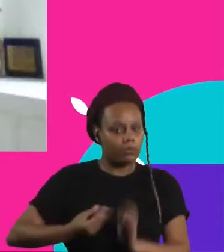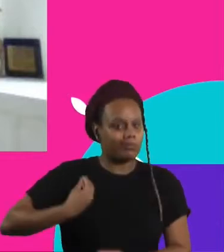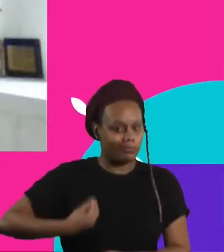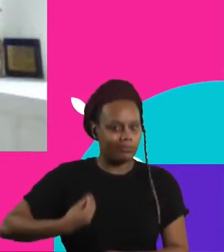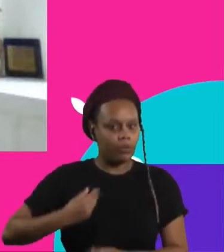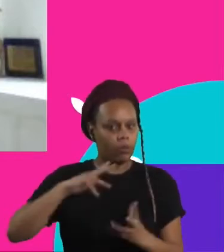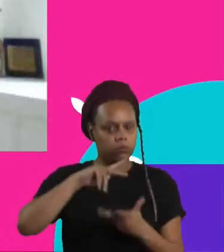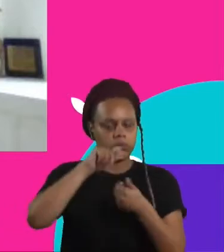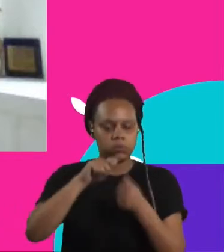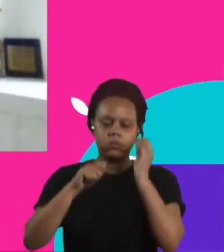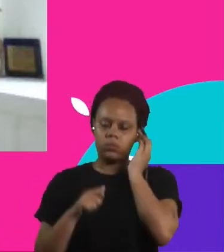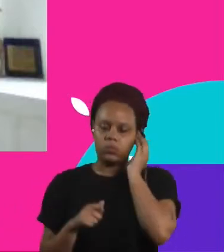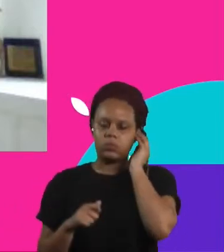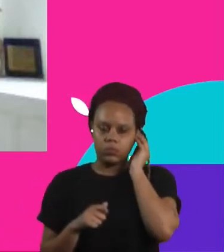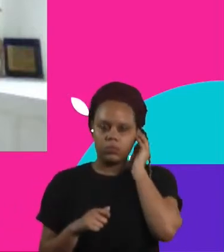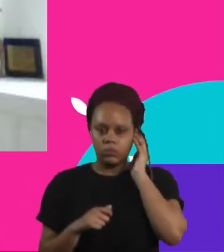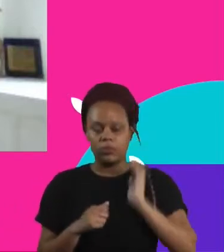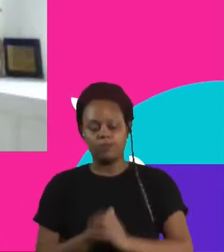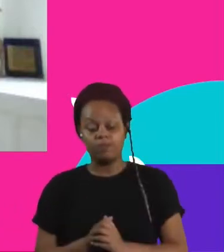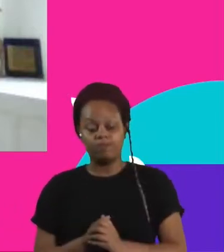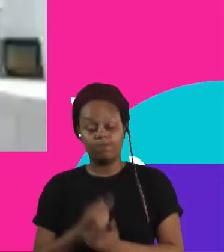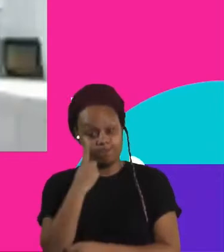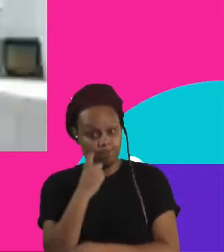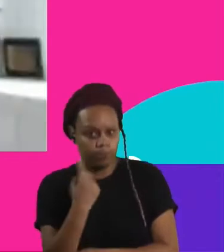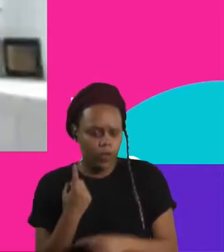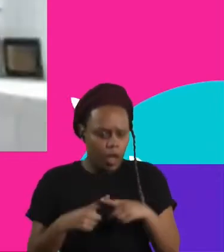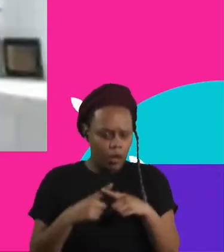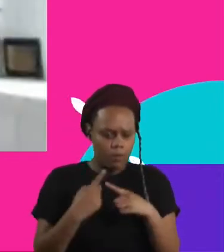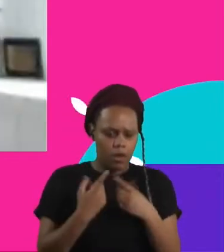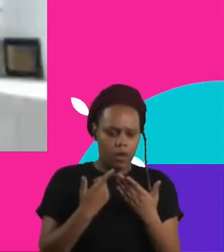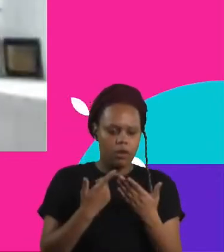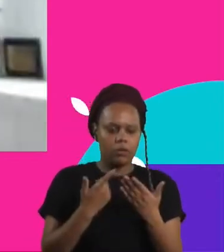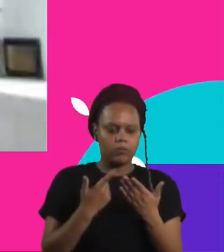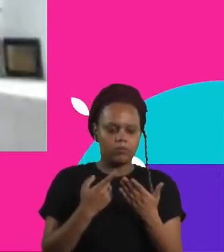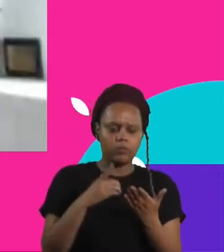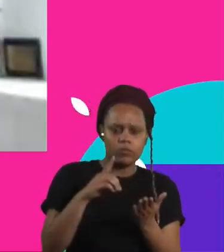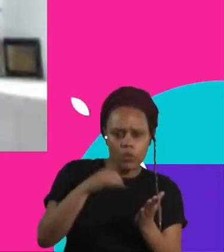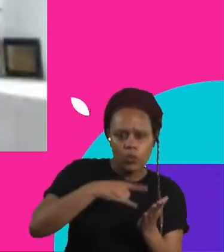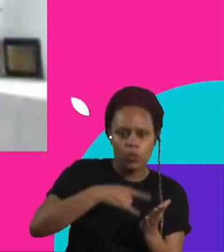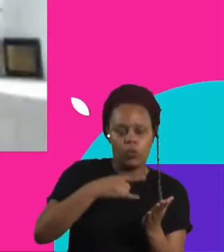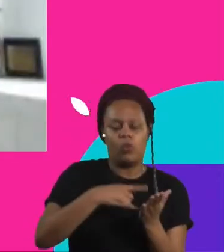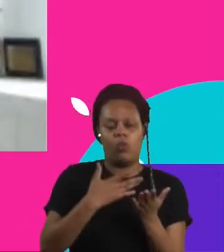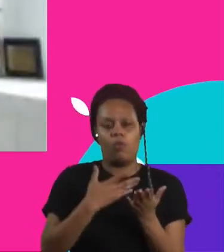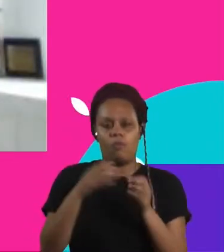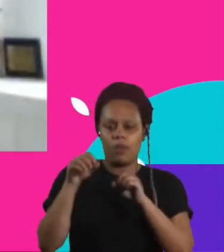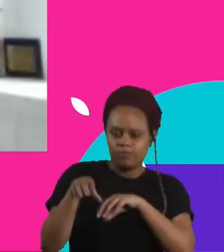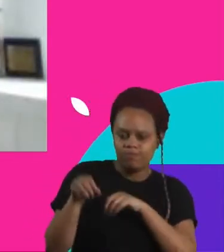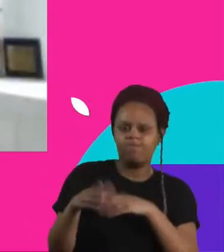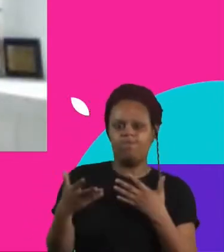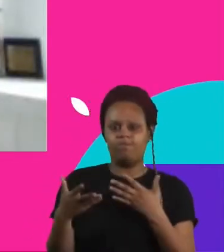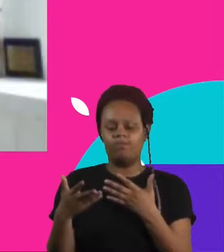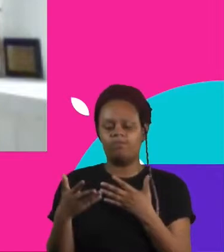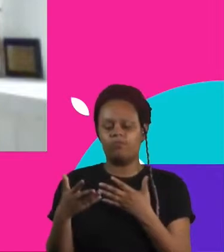E foi muito interessante porque foi a primeira vez que num documento oficial de educação a alfabetização em dados